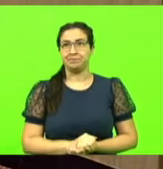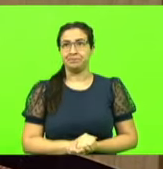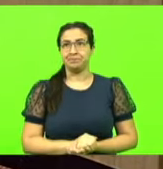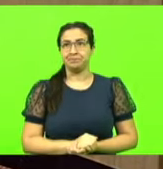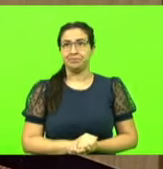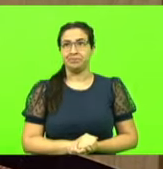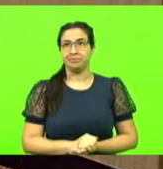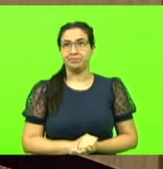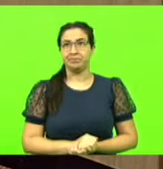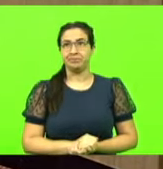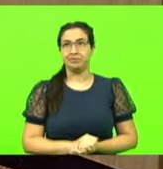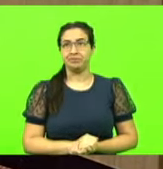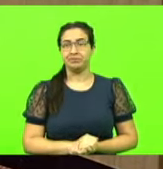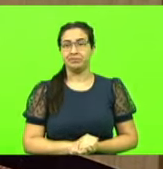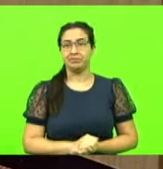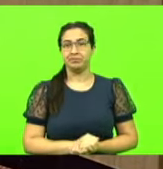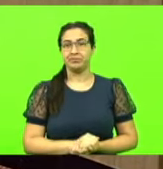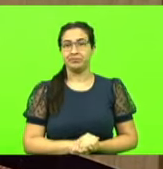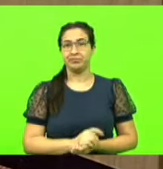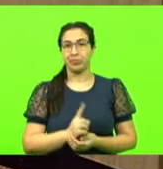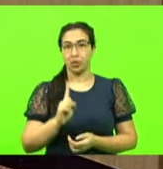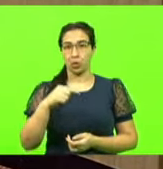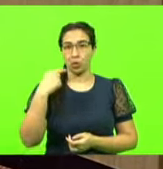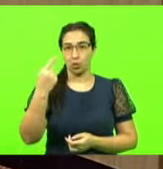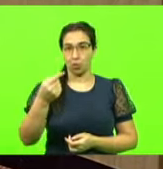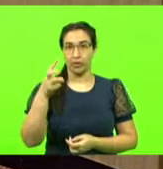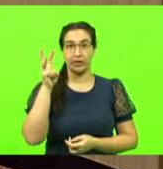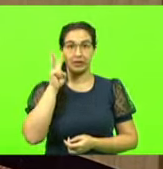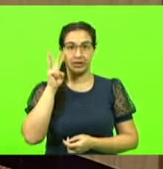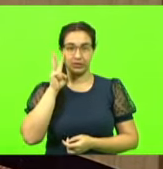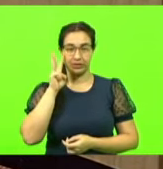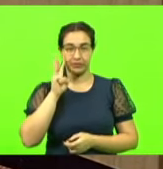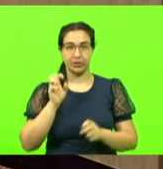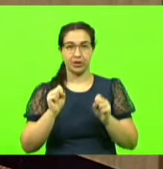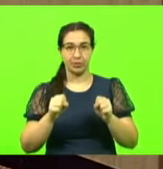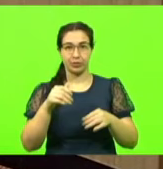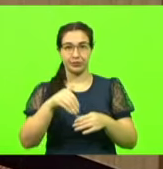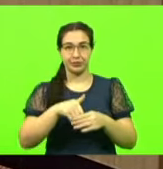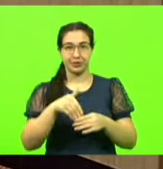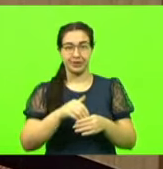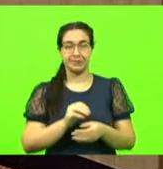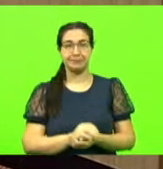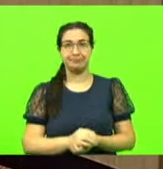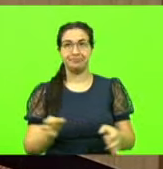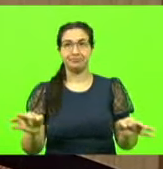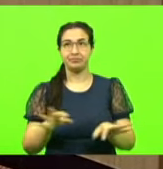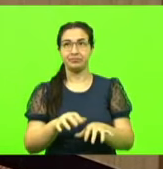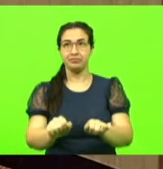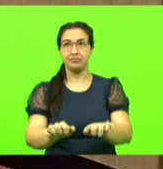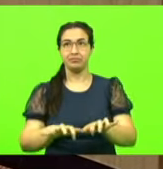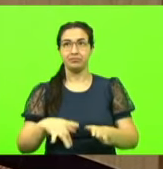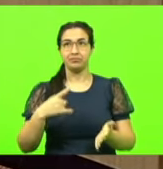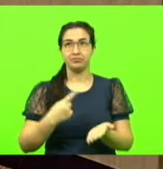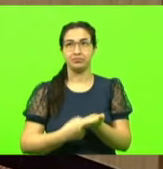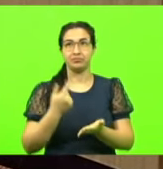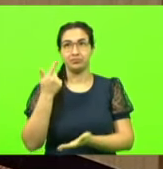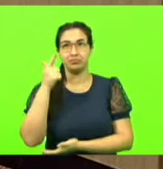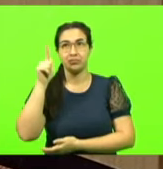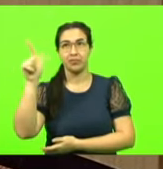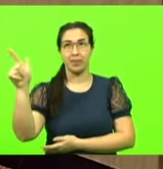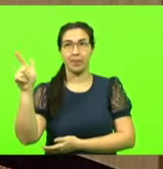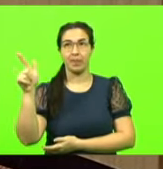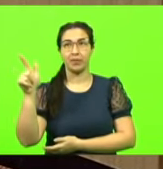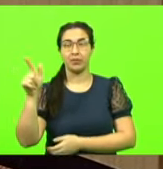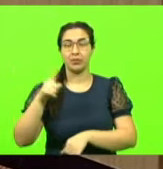Aí vou pautá-los para a próxima sessão de terça-feira, os vetos. Esta presidência encerra a presente sessão e convoca outra extraordinária para